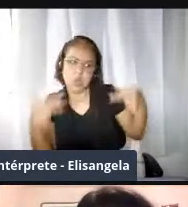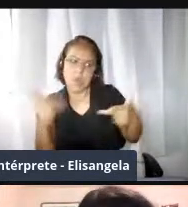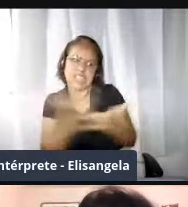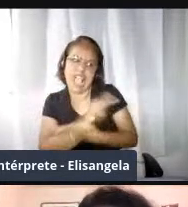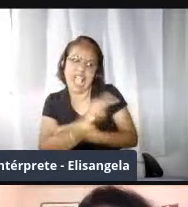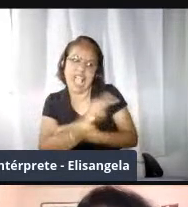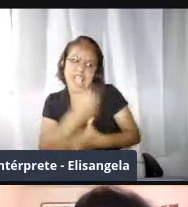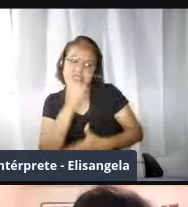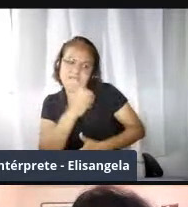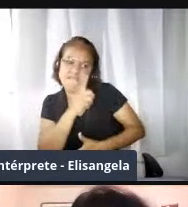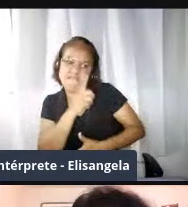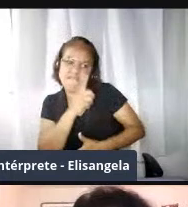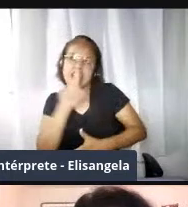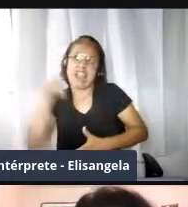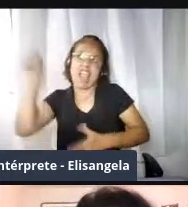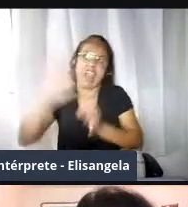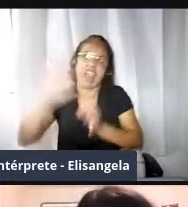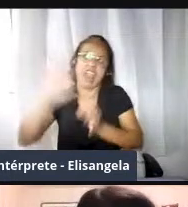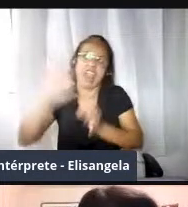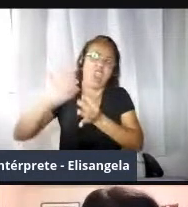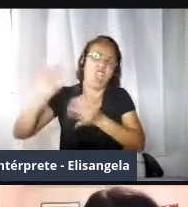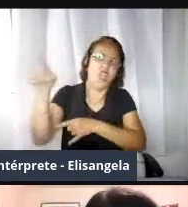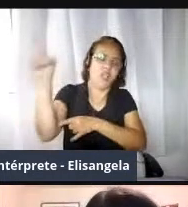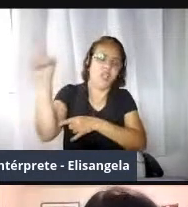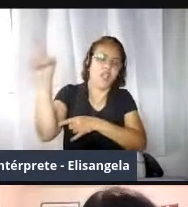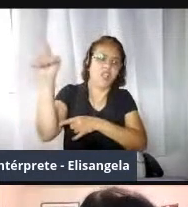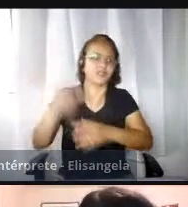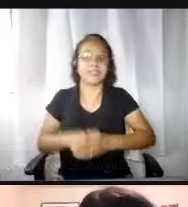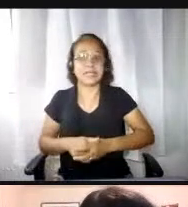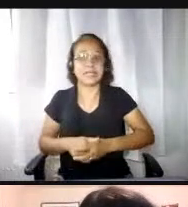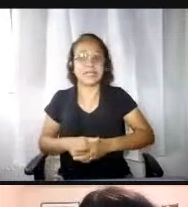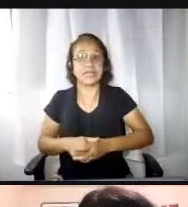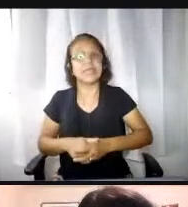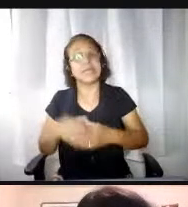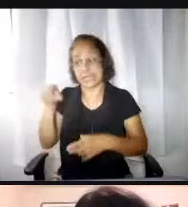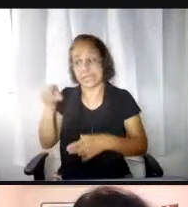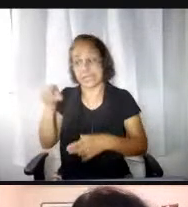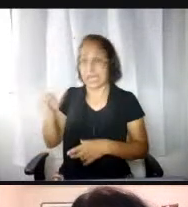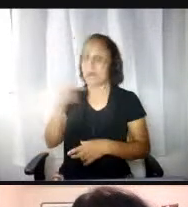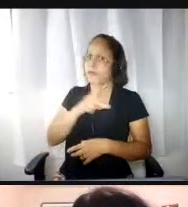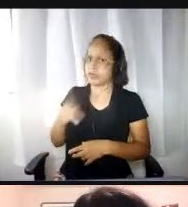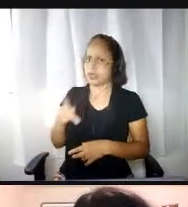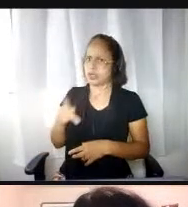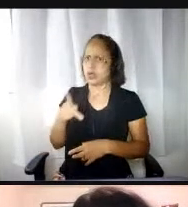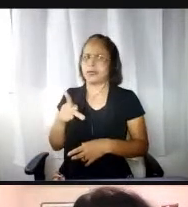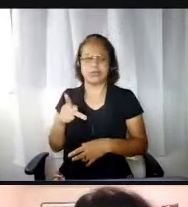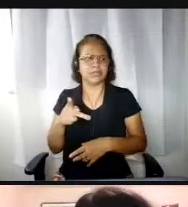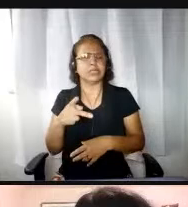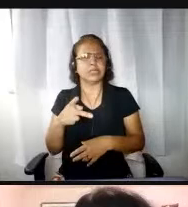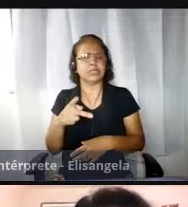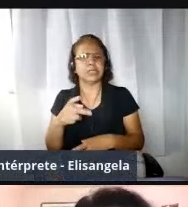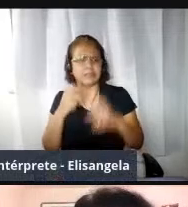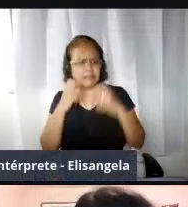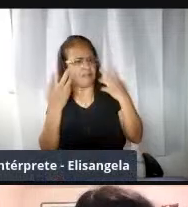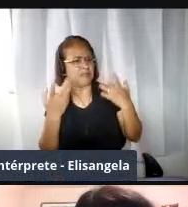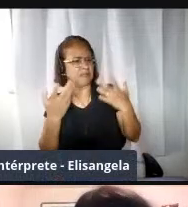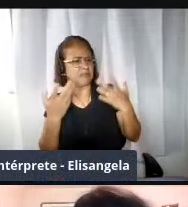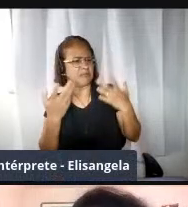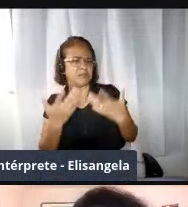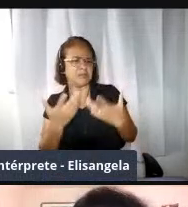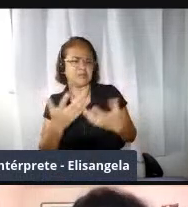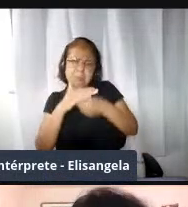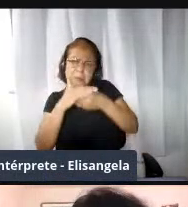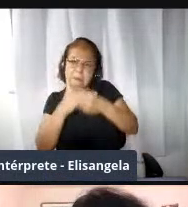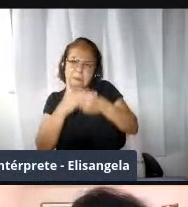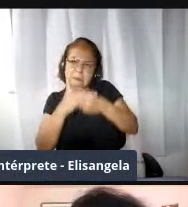das espeluncas de onde vivem, e que ele, professor, se sente constrangido, obrigado a usar de rigor, né,